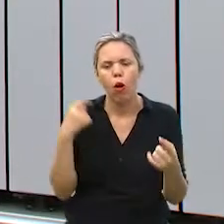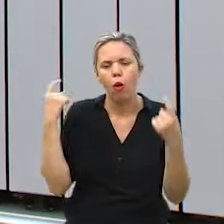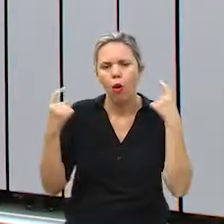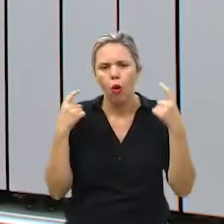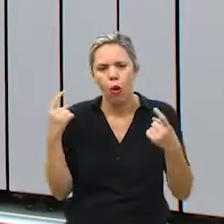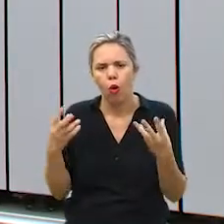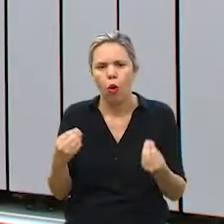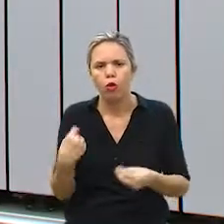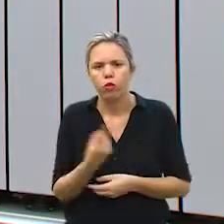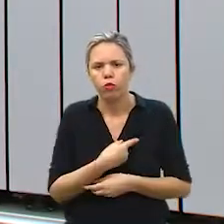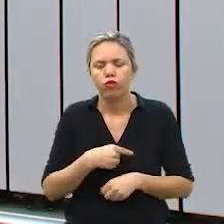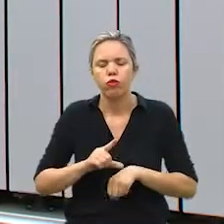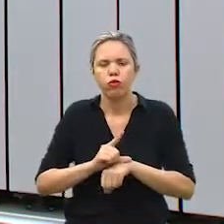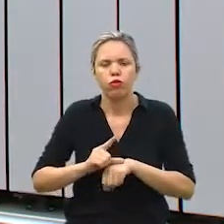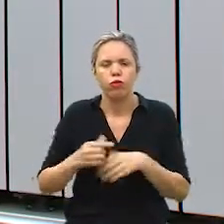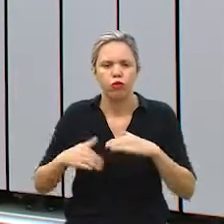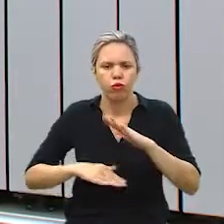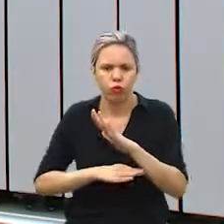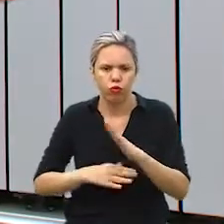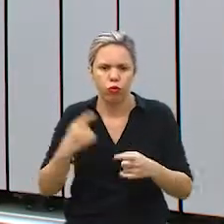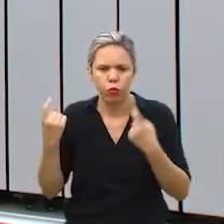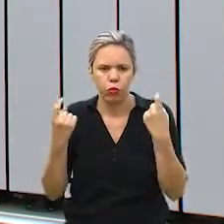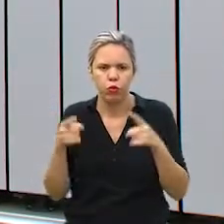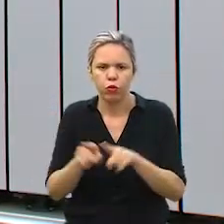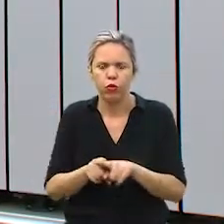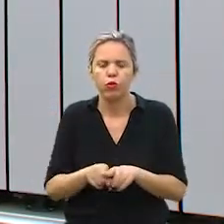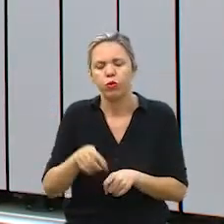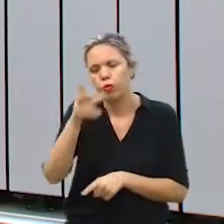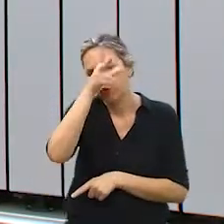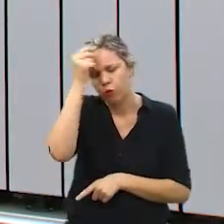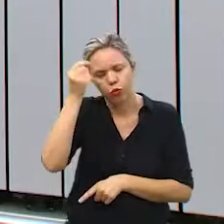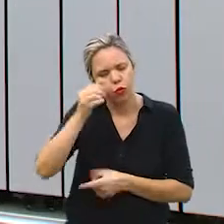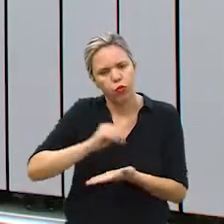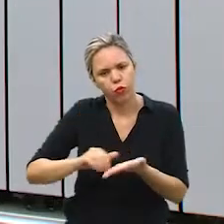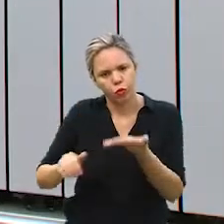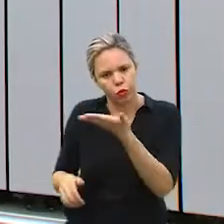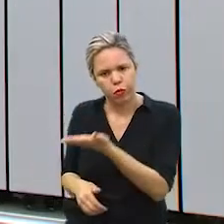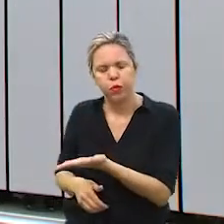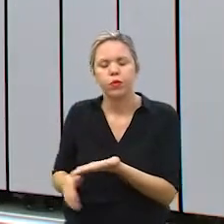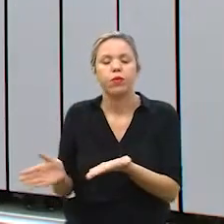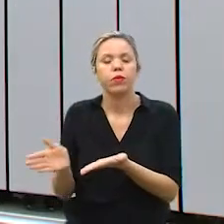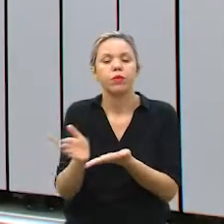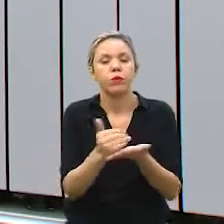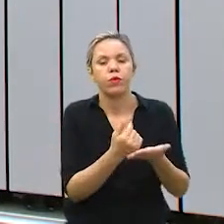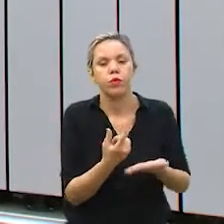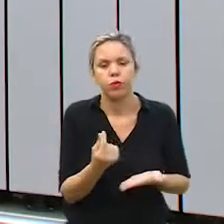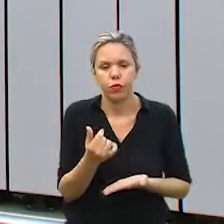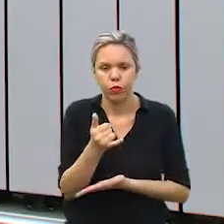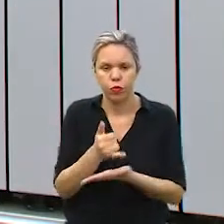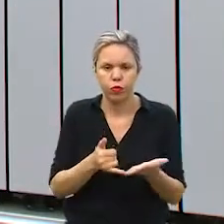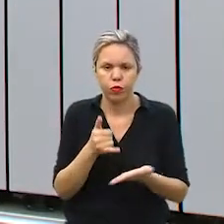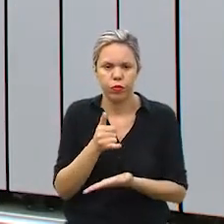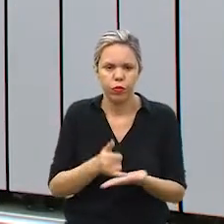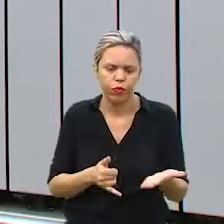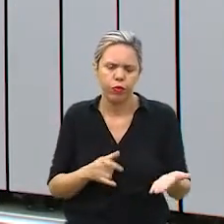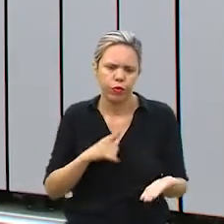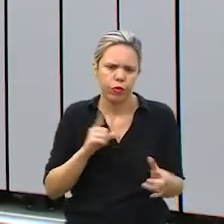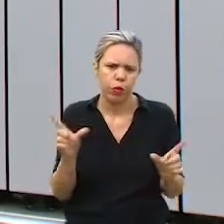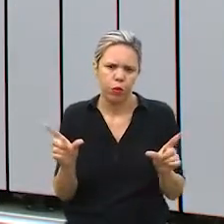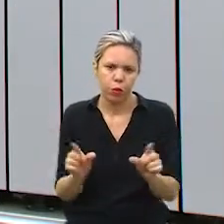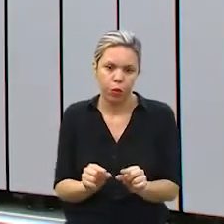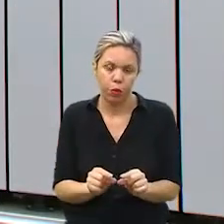preocupa muito nós aqui do Legislativo, e deve preocupar também o prefeito, o secretário, a arrecadação ela tem a